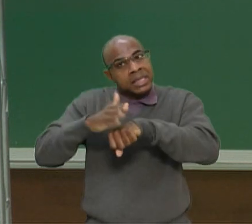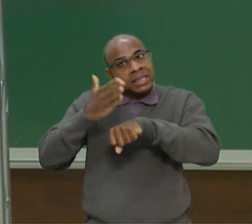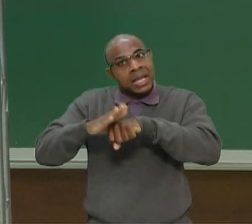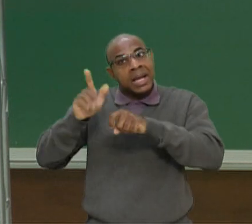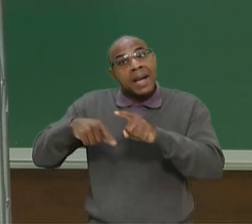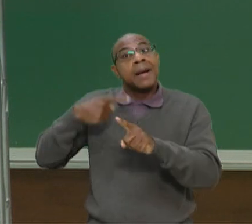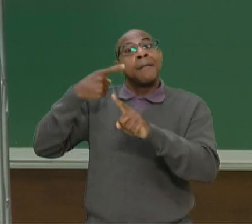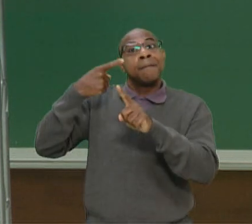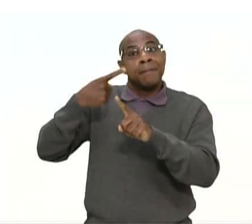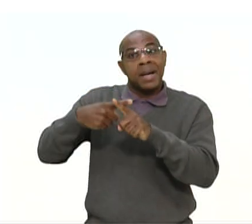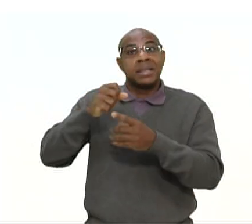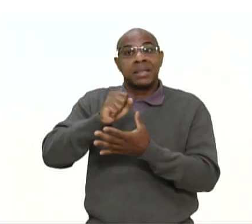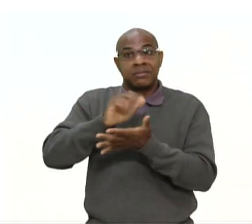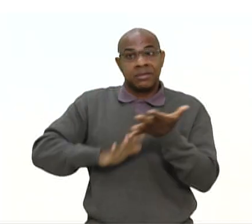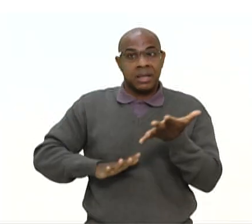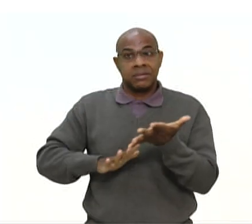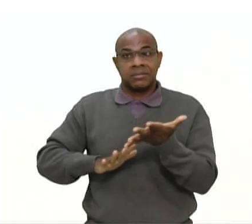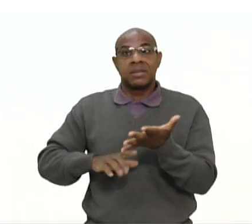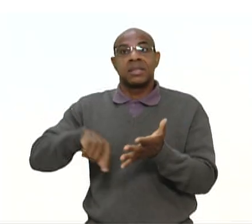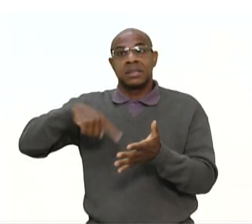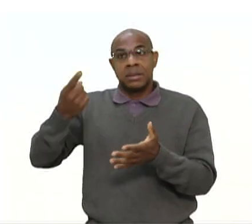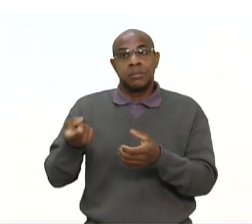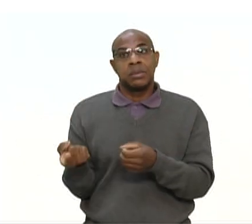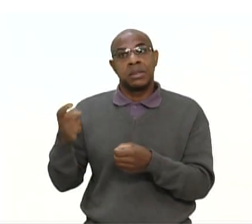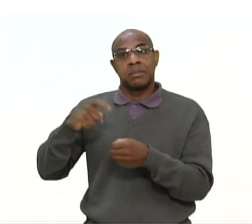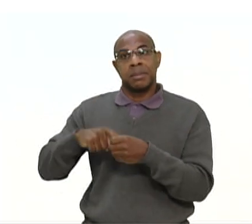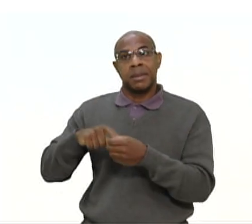livro de vocês, gente. Até daqui a pouquinho.